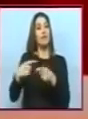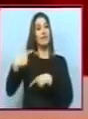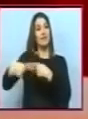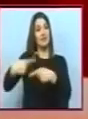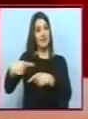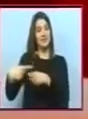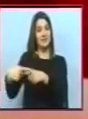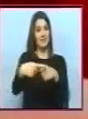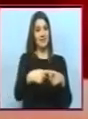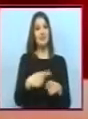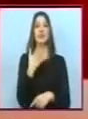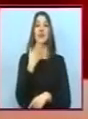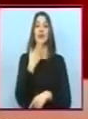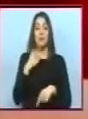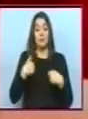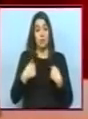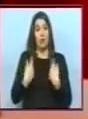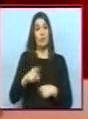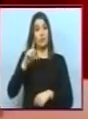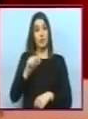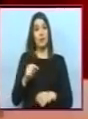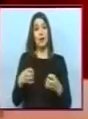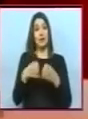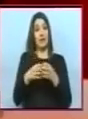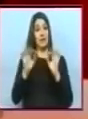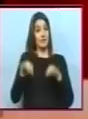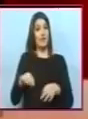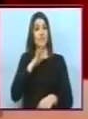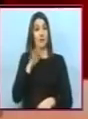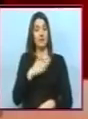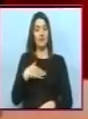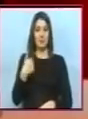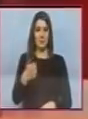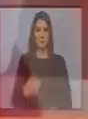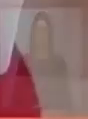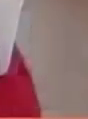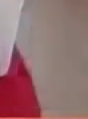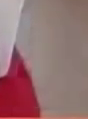seus bens e tente salvaguardar-se de um possível conflito familiar. Fique bem.